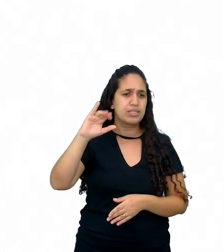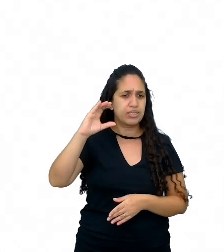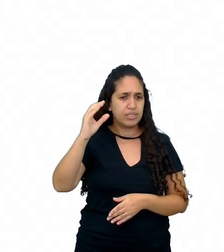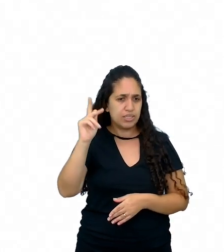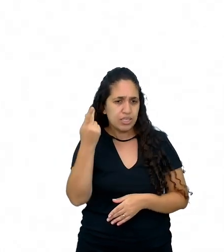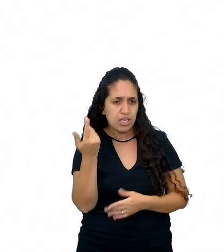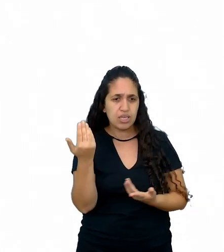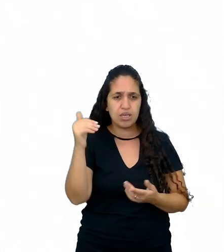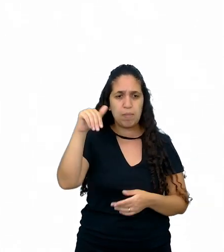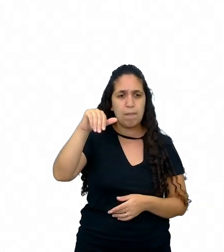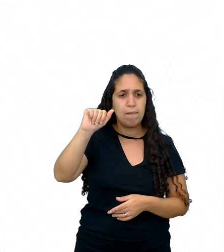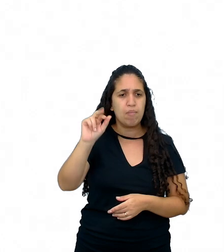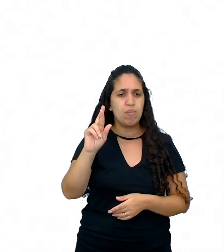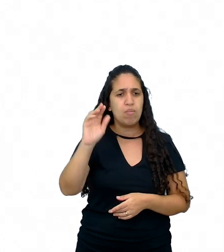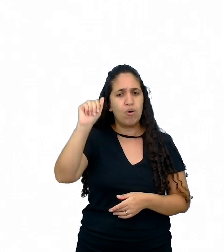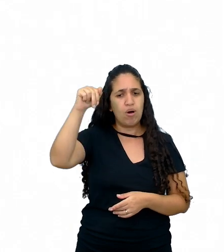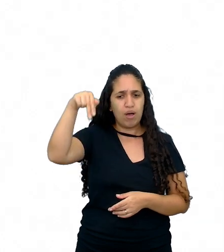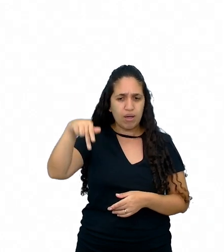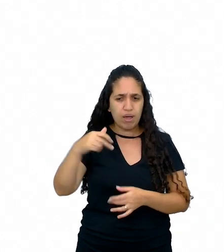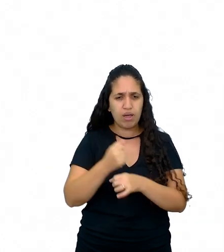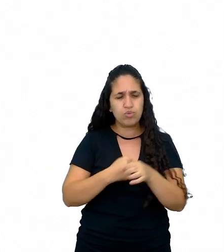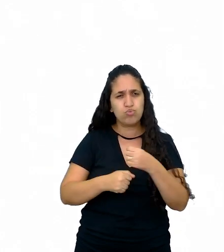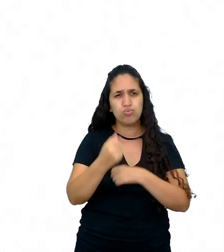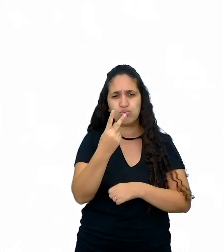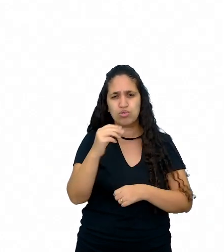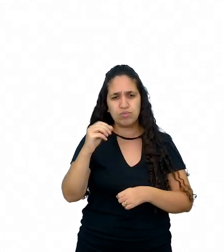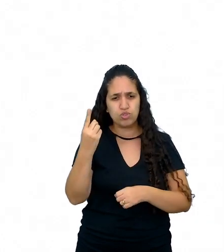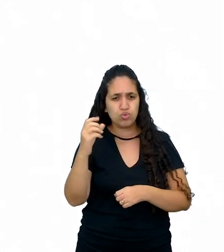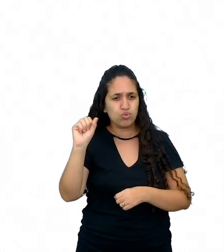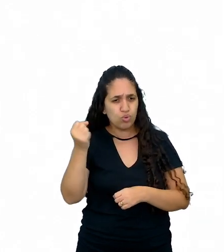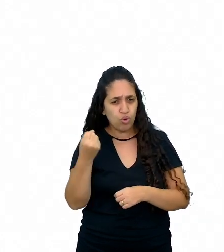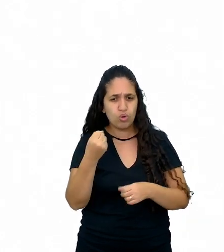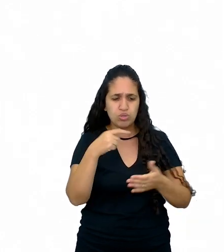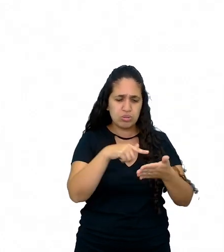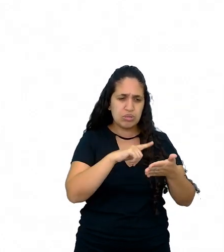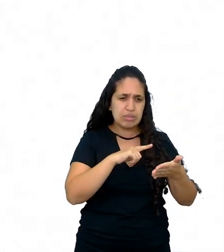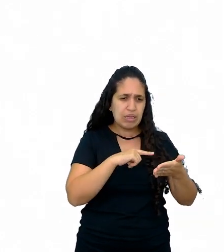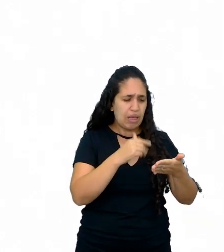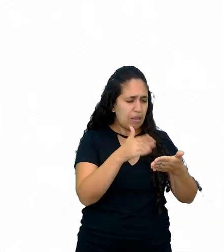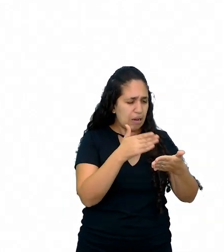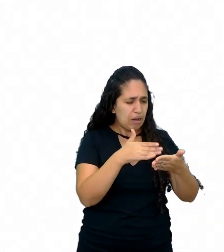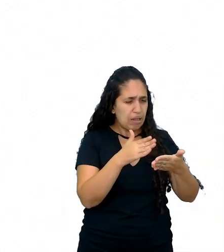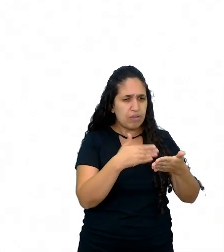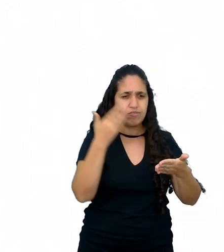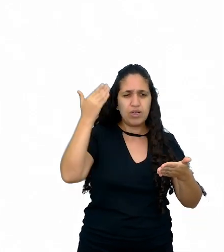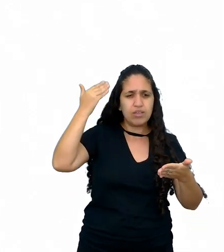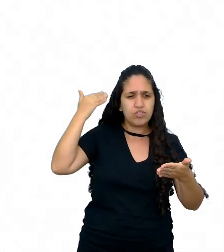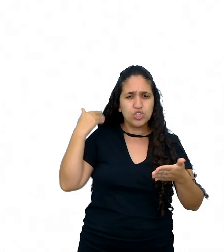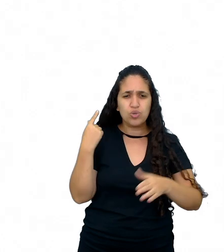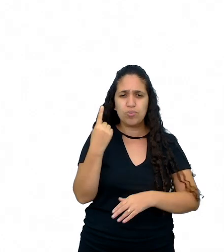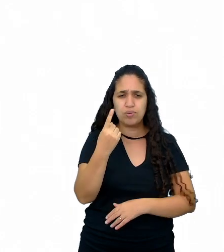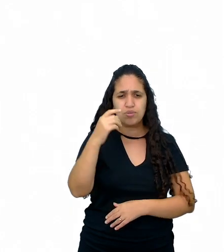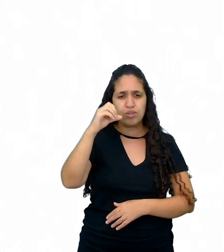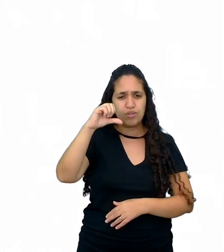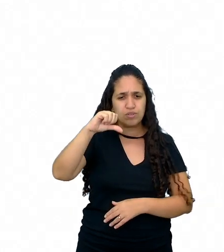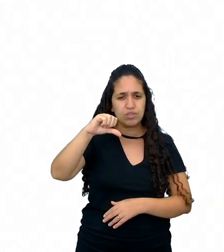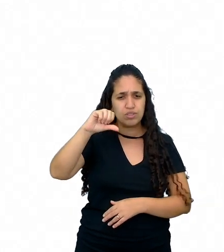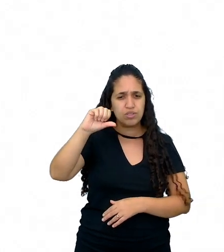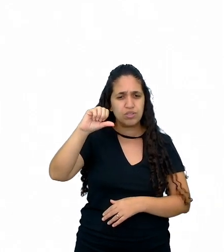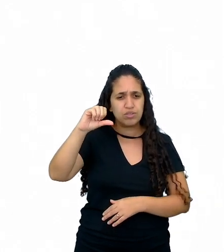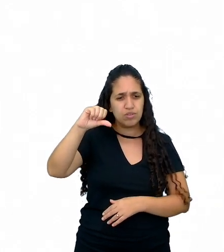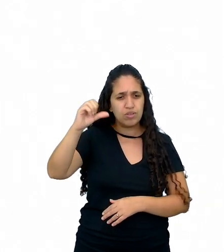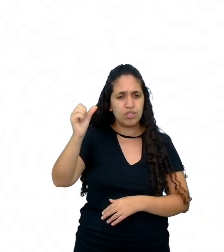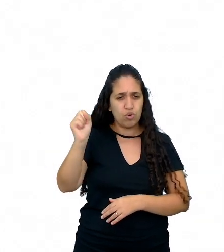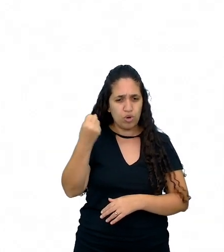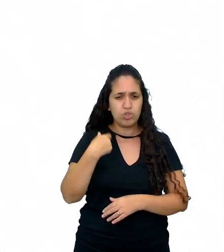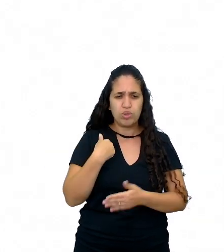livro mais atual, né, de 2018. Nós temos aí um livro, que ele é antigo, de 1998, que eu gosto bastante, eu estudei muito